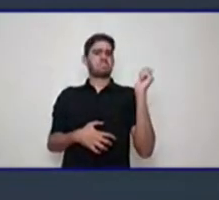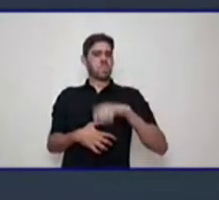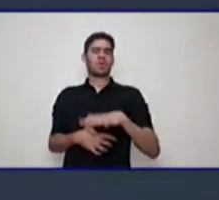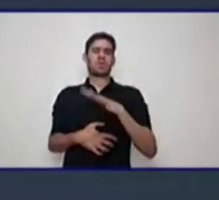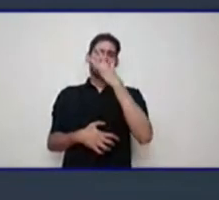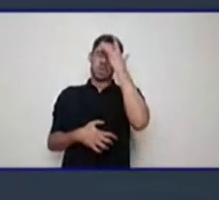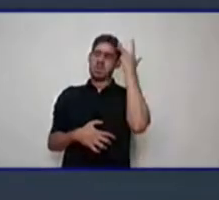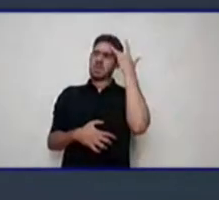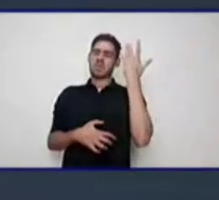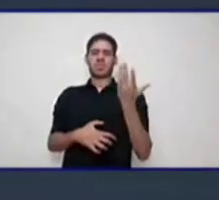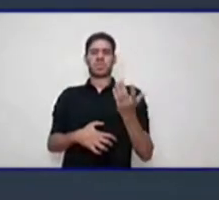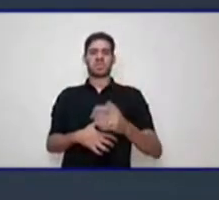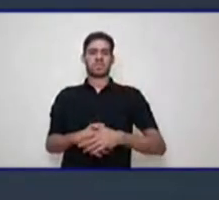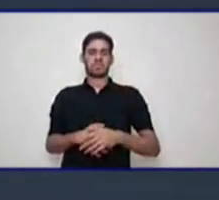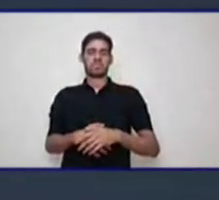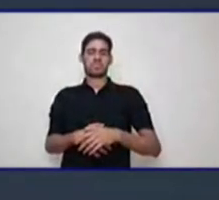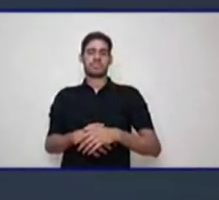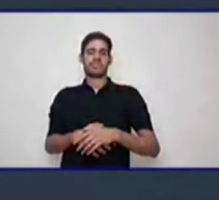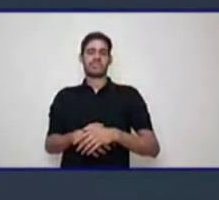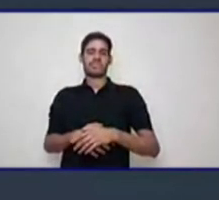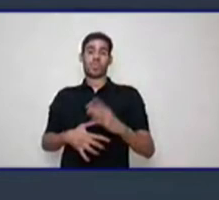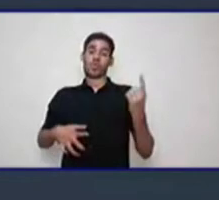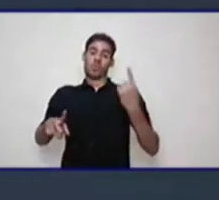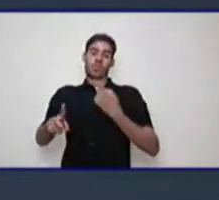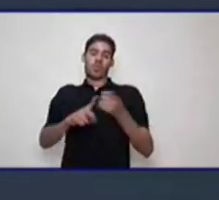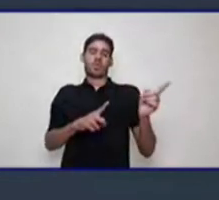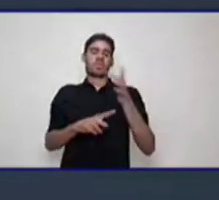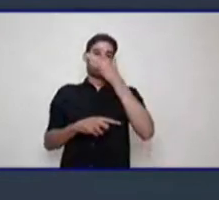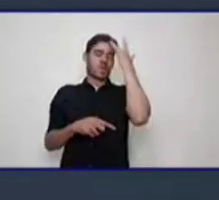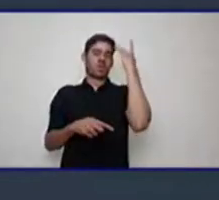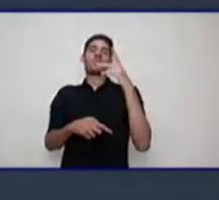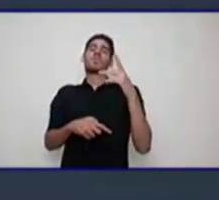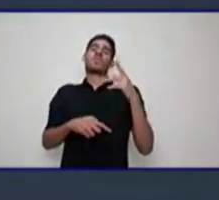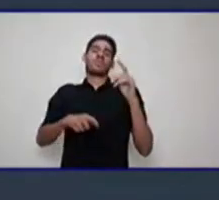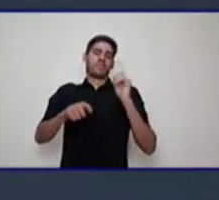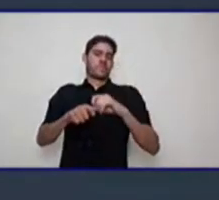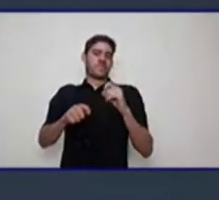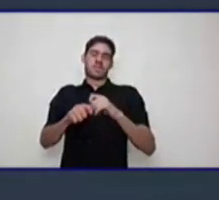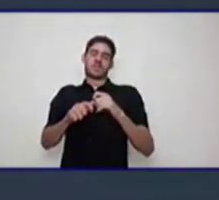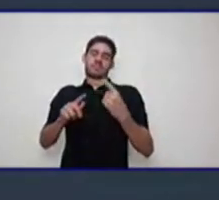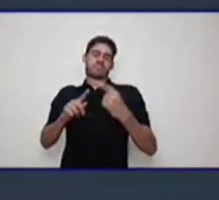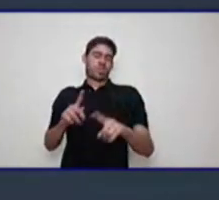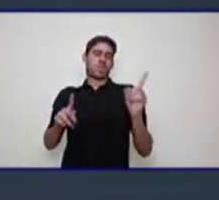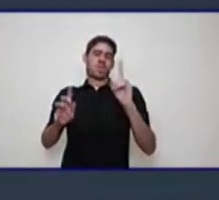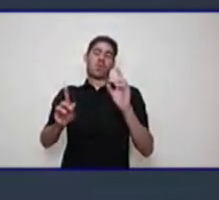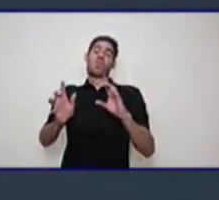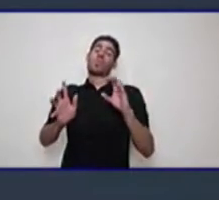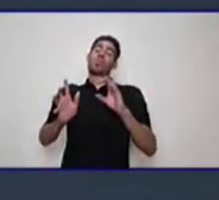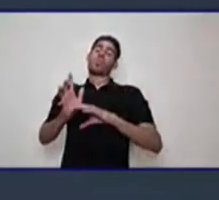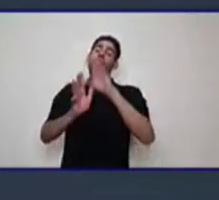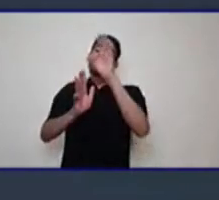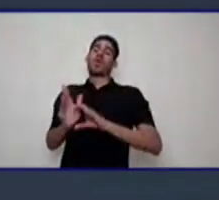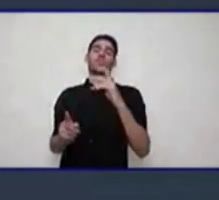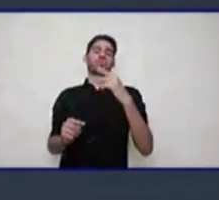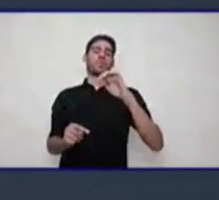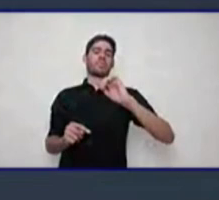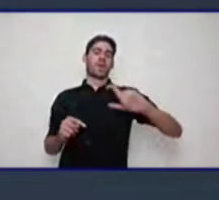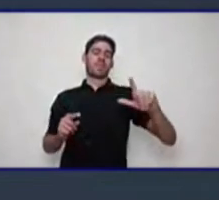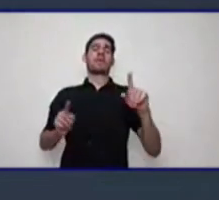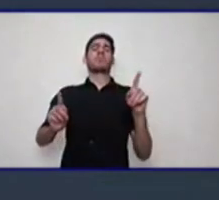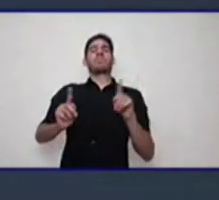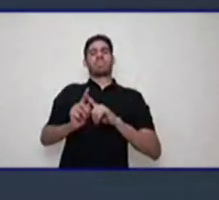tenha violado esses dispositivos do próprio Código Penal, como pode ir